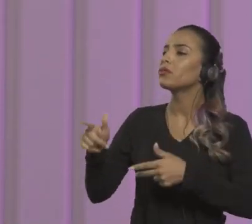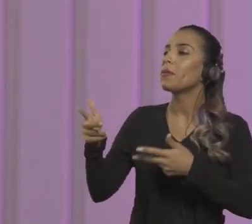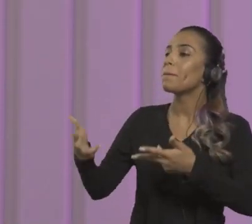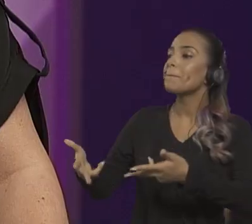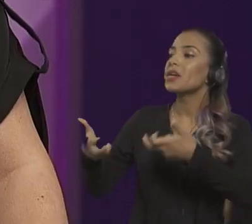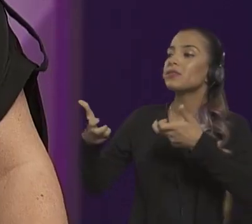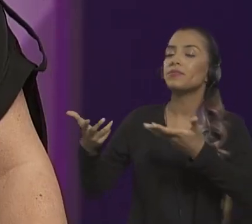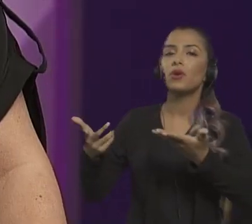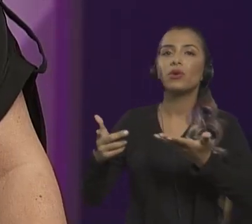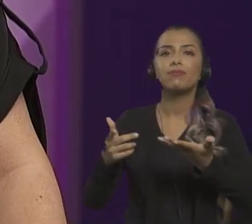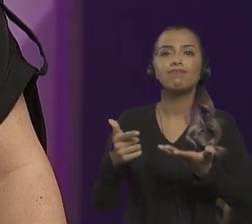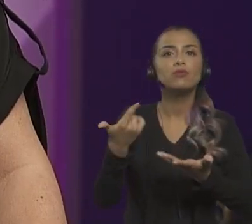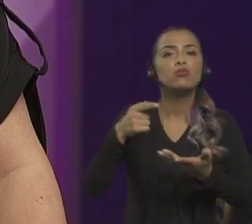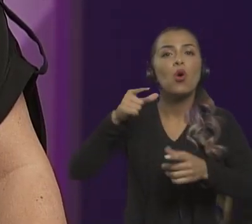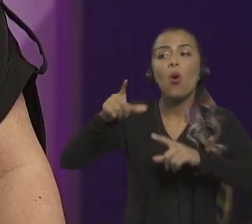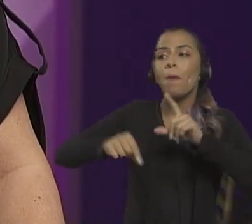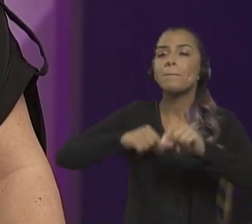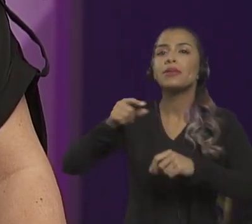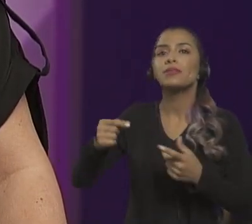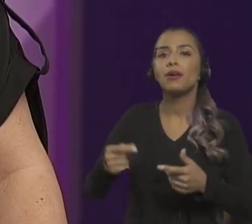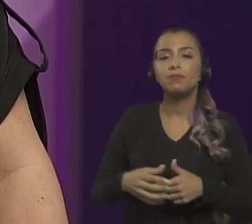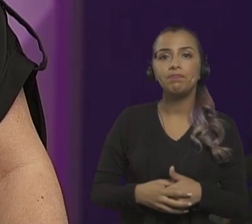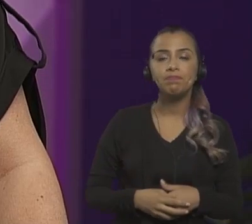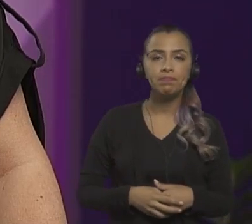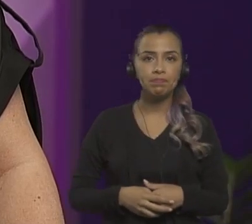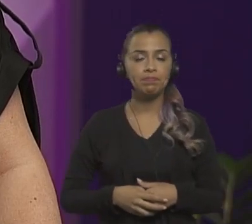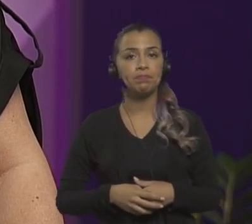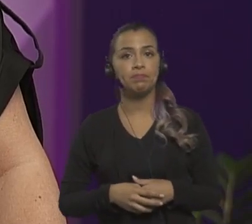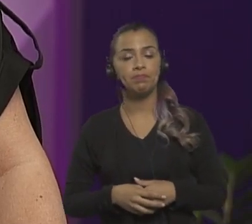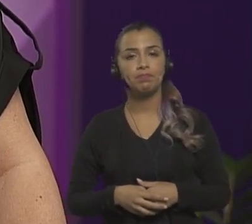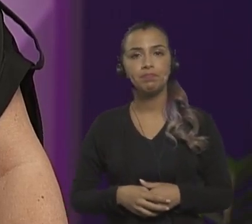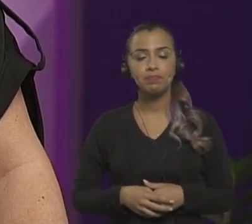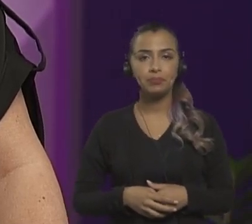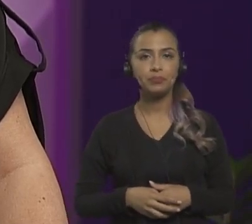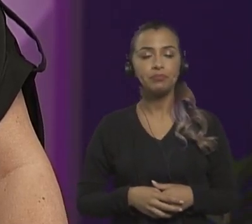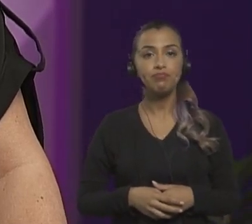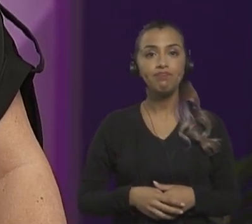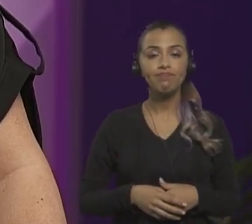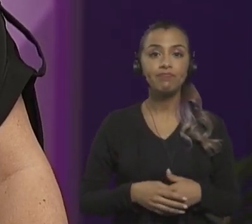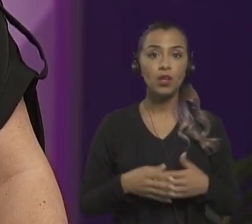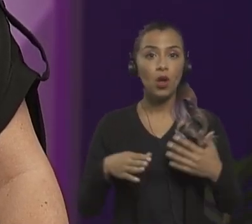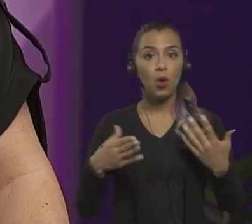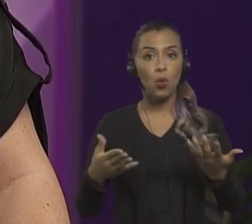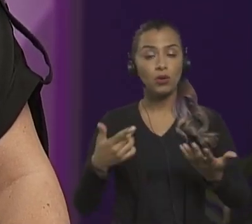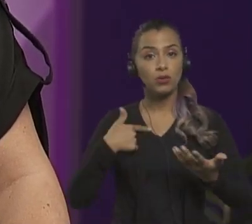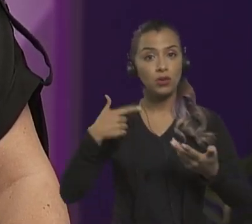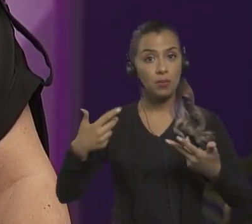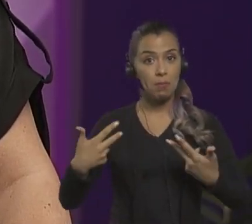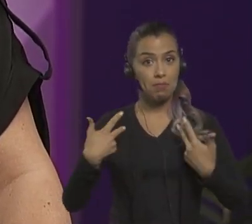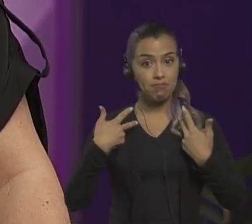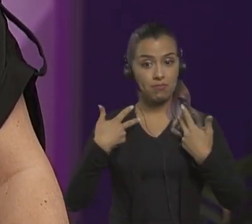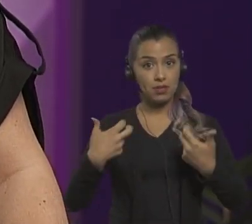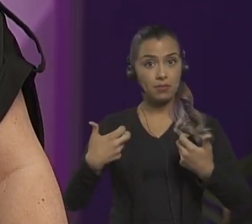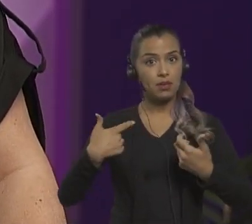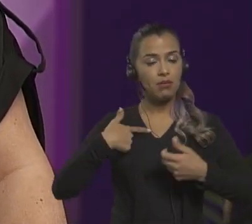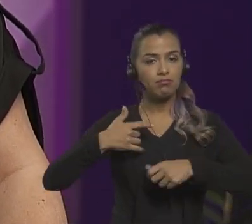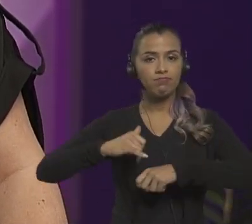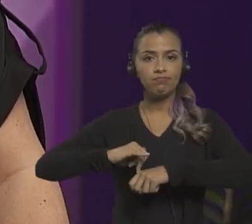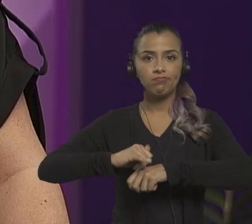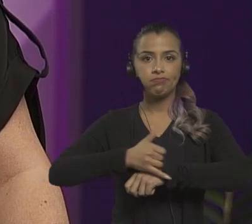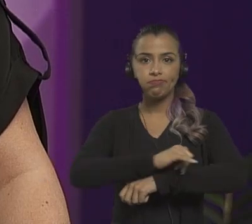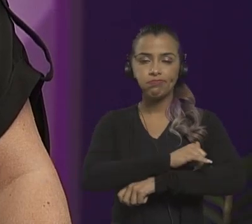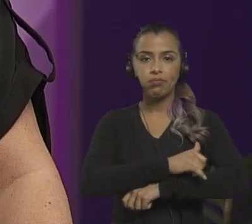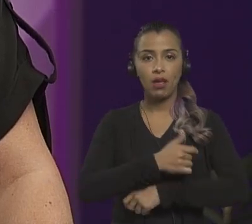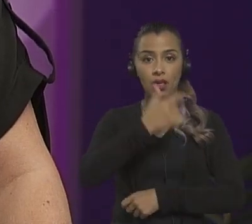isso? Bom, a partir do momento que eu comecei a engordar, eu não fui uma criança e nem